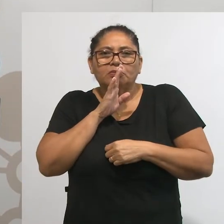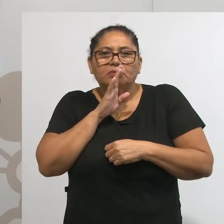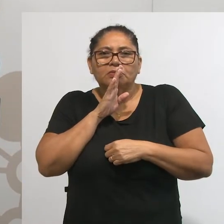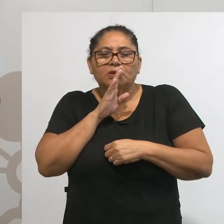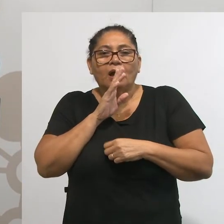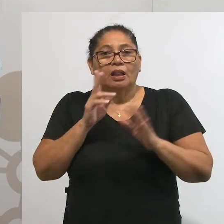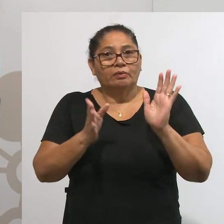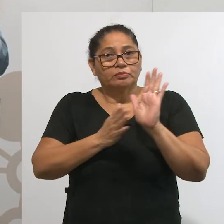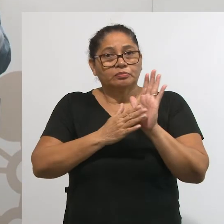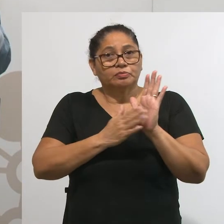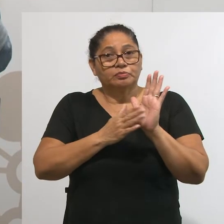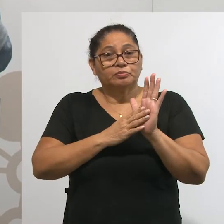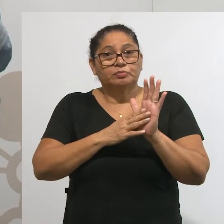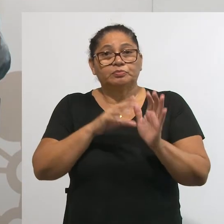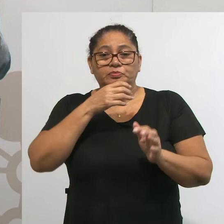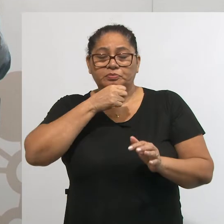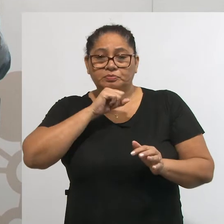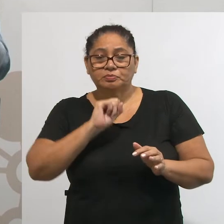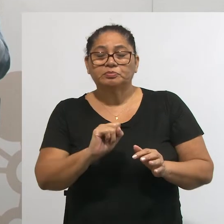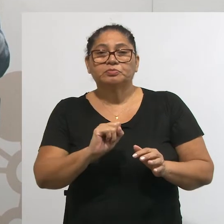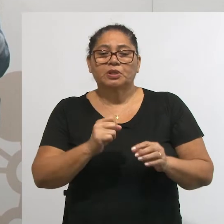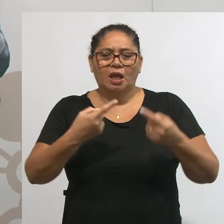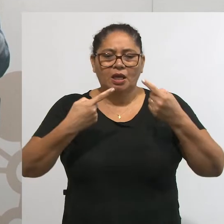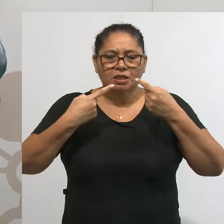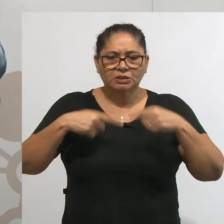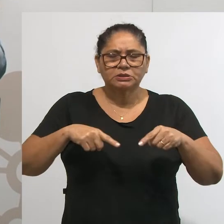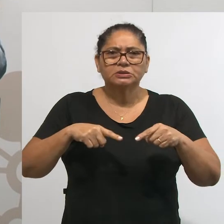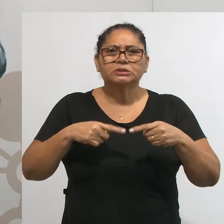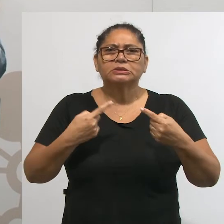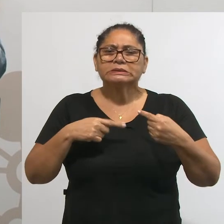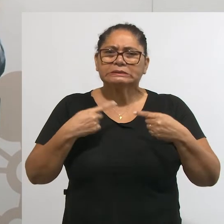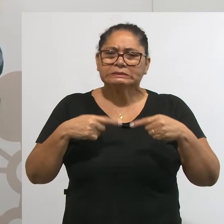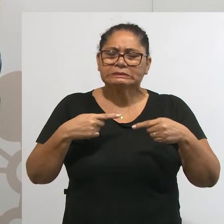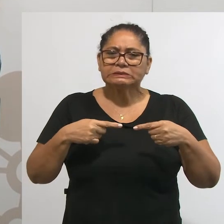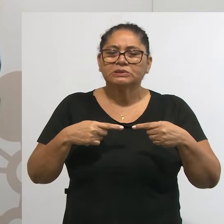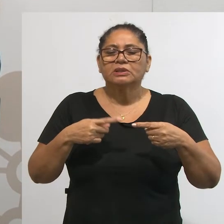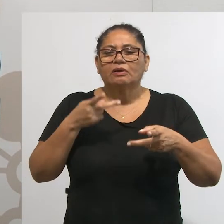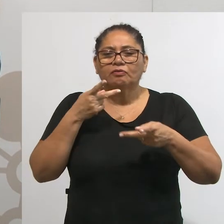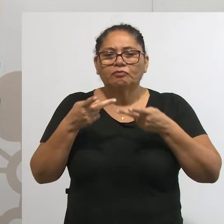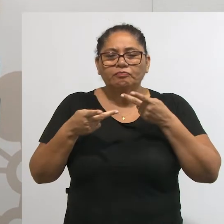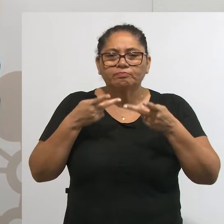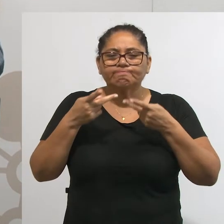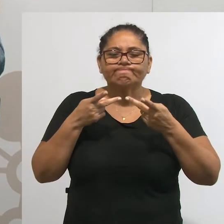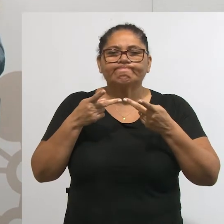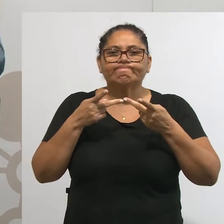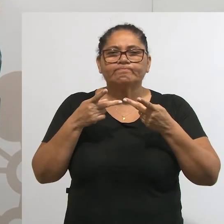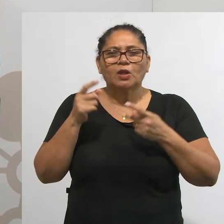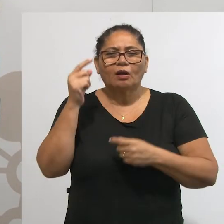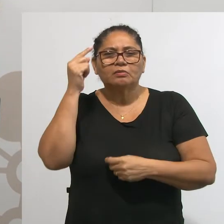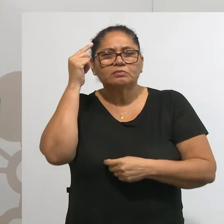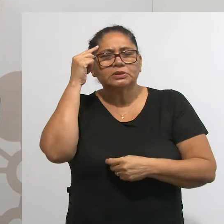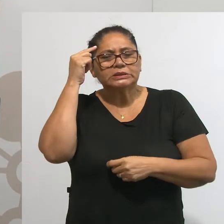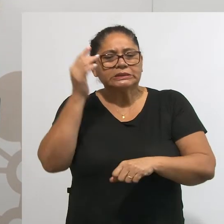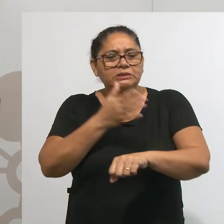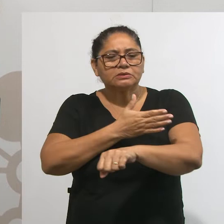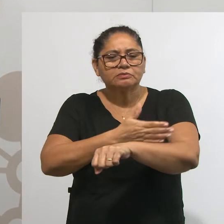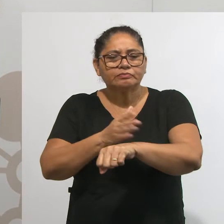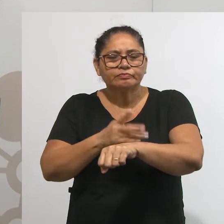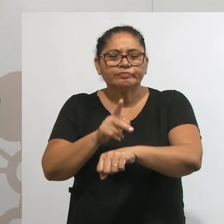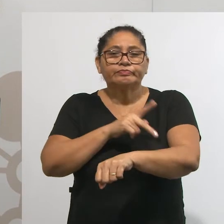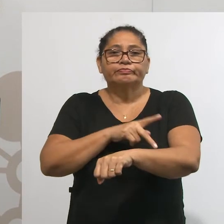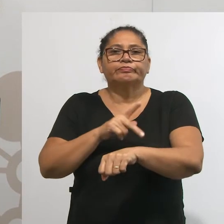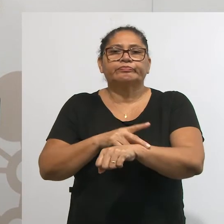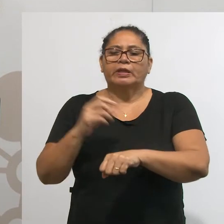de Paulo Freire, não. O aluno ele tem que ser um questionador, ele tem que ser um crítico, ele tem que ser um indagador. Então, refletir sobre a nossa